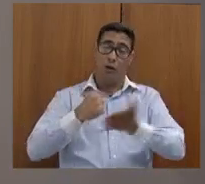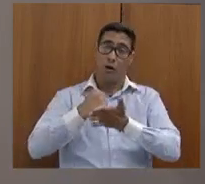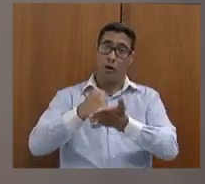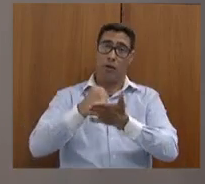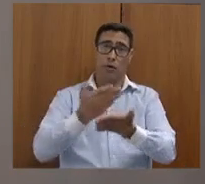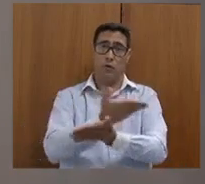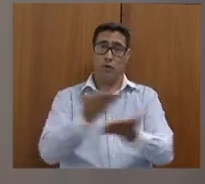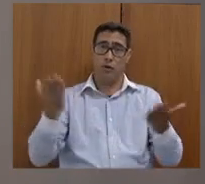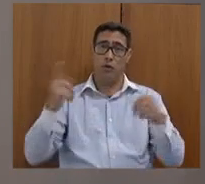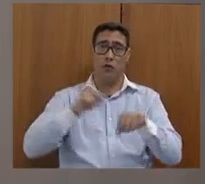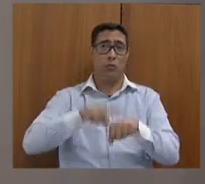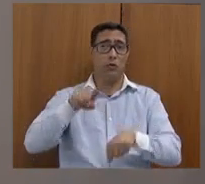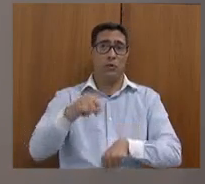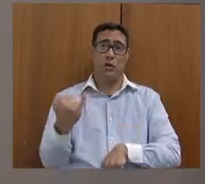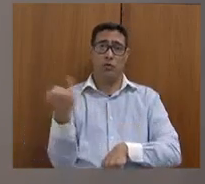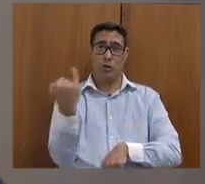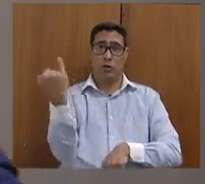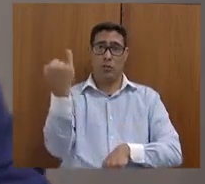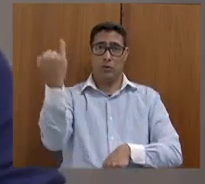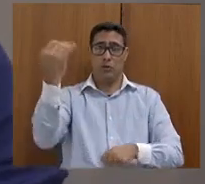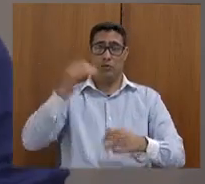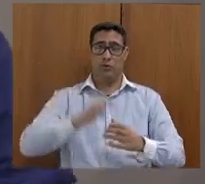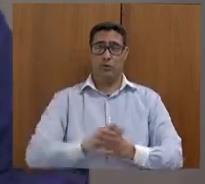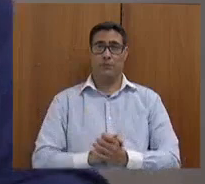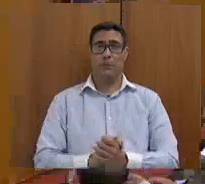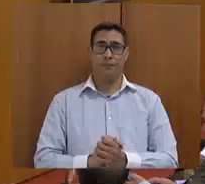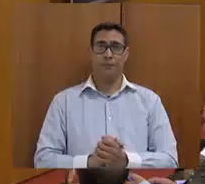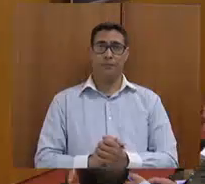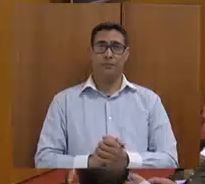foi um momento da gente muito importante essa vida